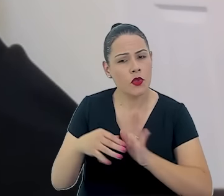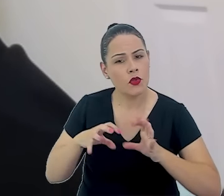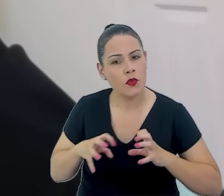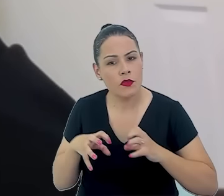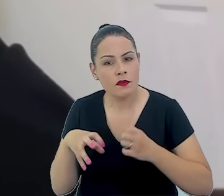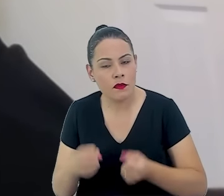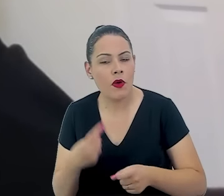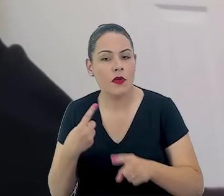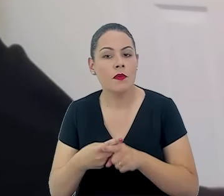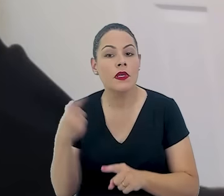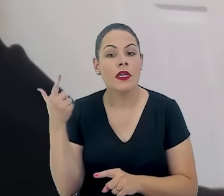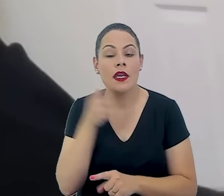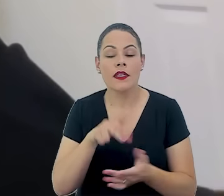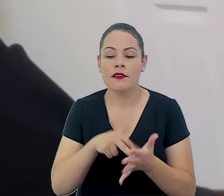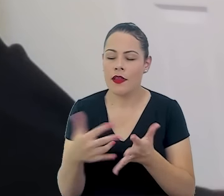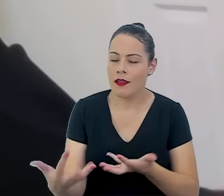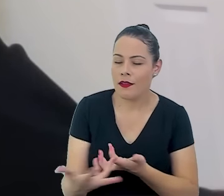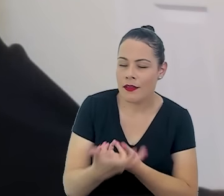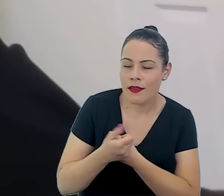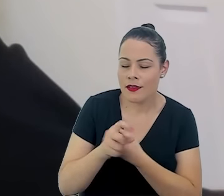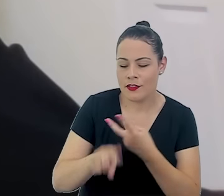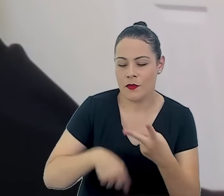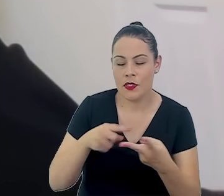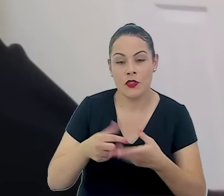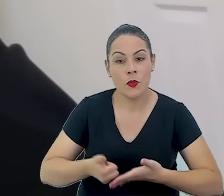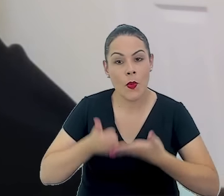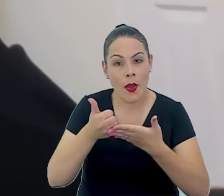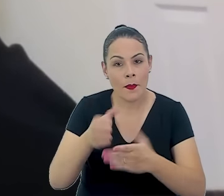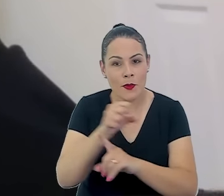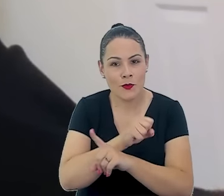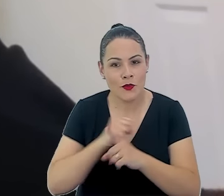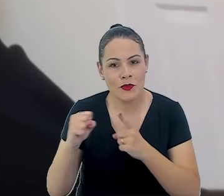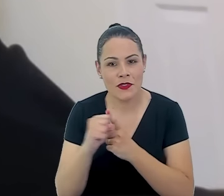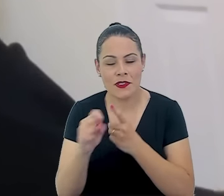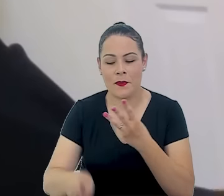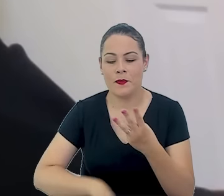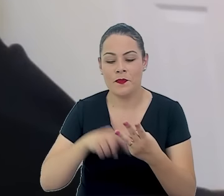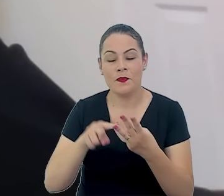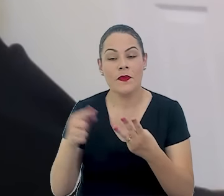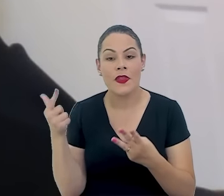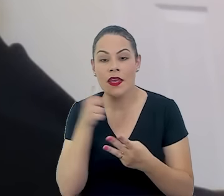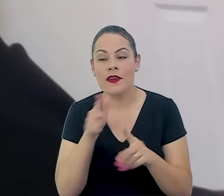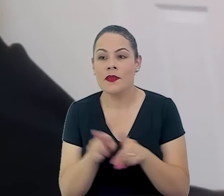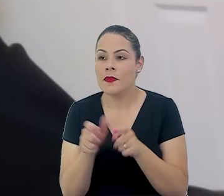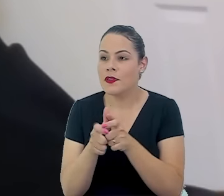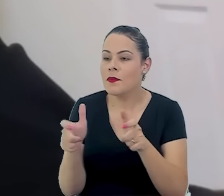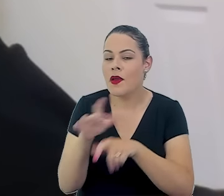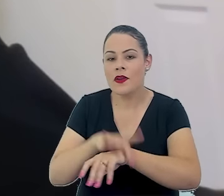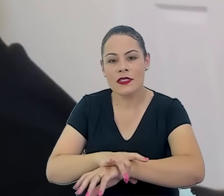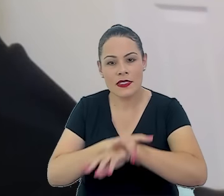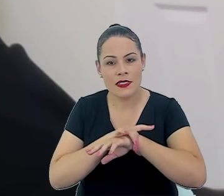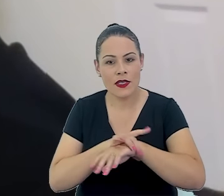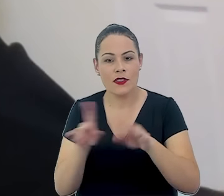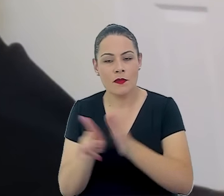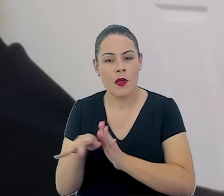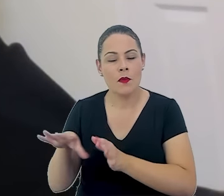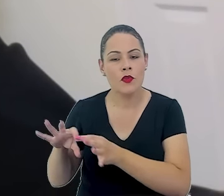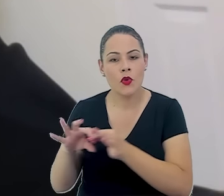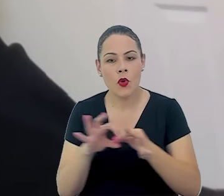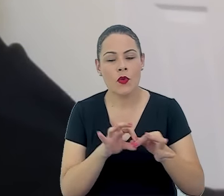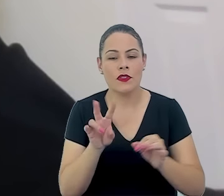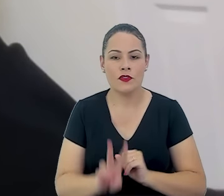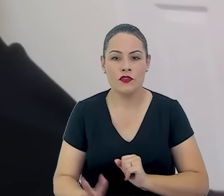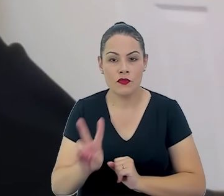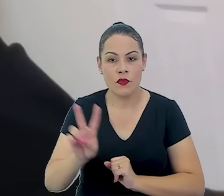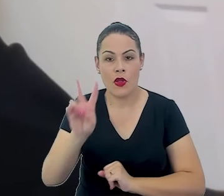esforço também. Ganham através do engajamento, ganham através do apoio social, ganham através de maior segurança na sua cadeia de